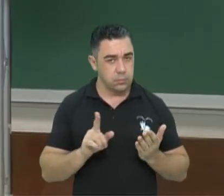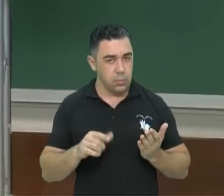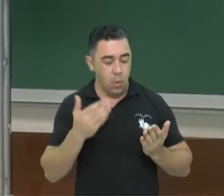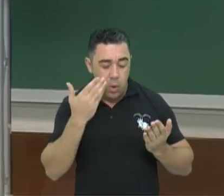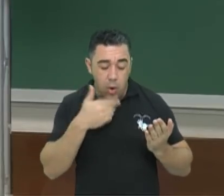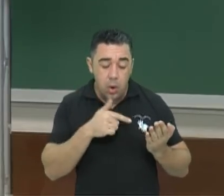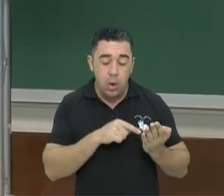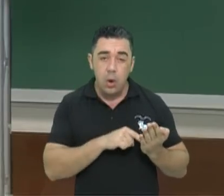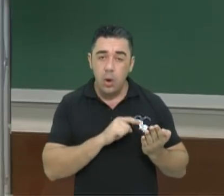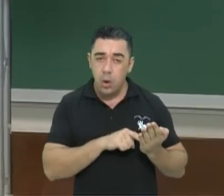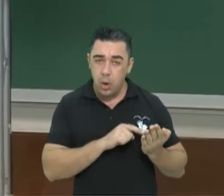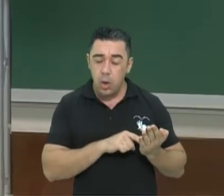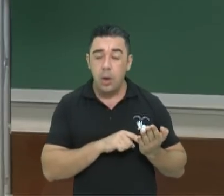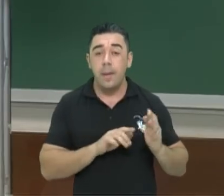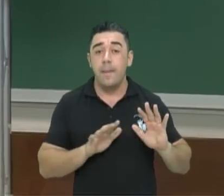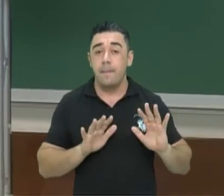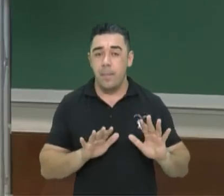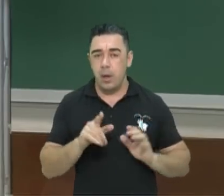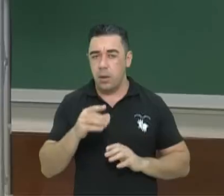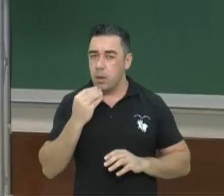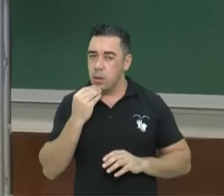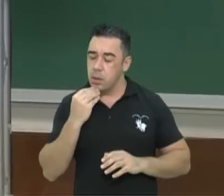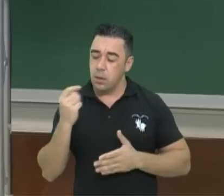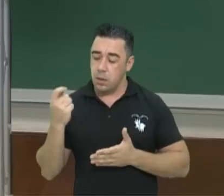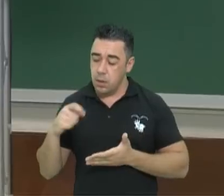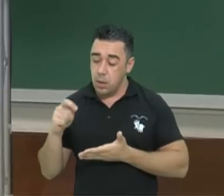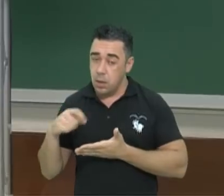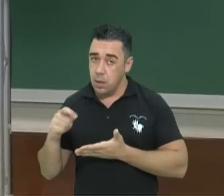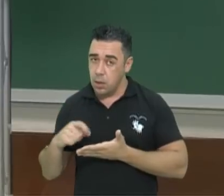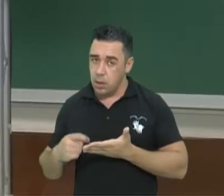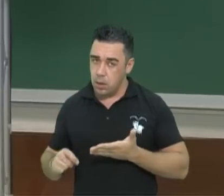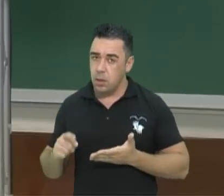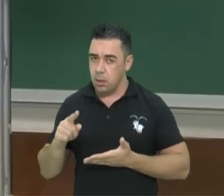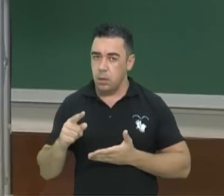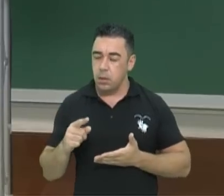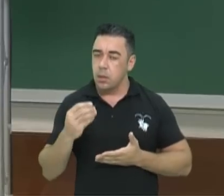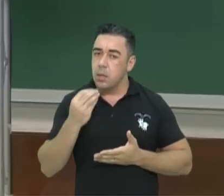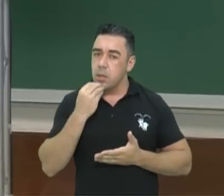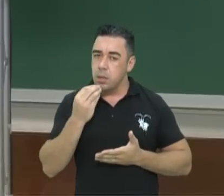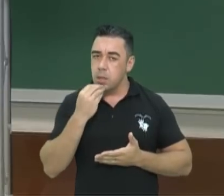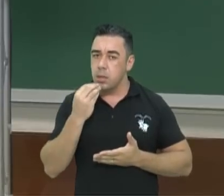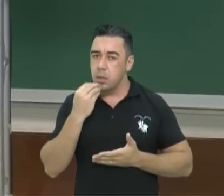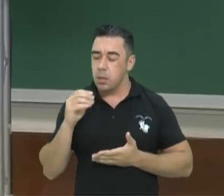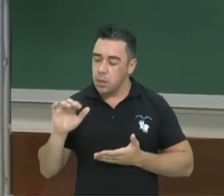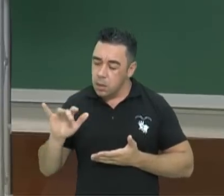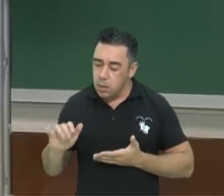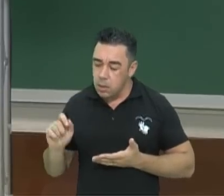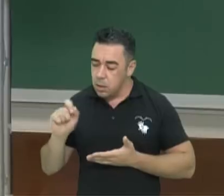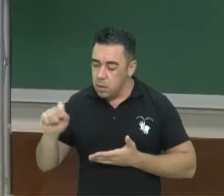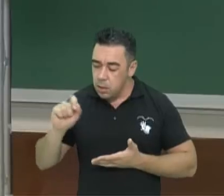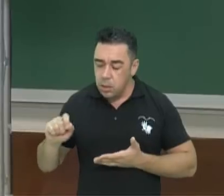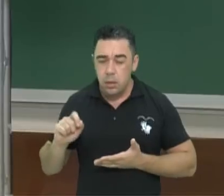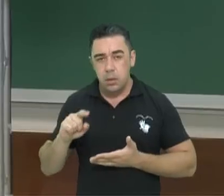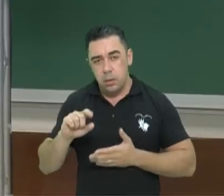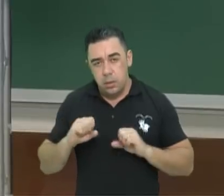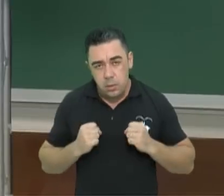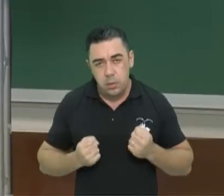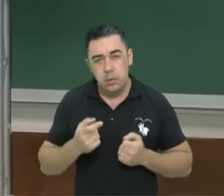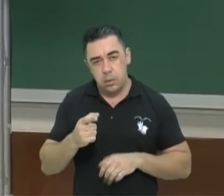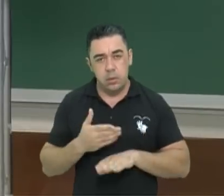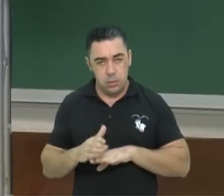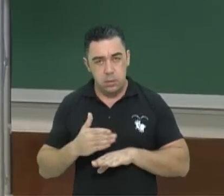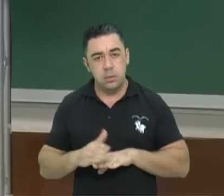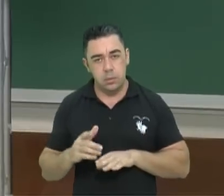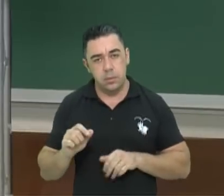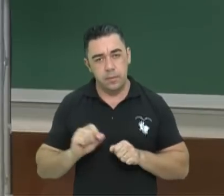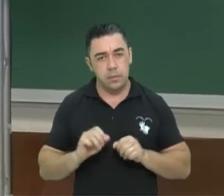deste cálculo na calculadora. Porém, é bom você deixar essa conta ali do ladinho para você treinar